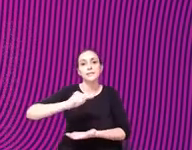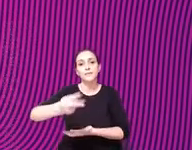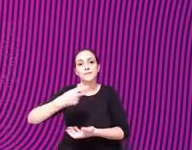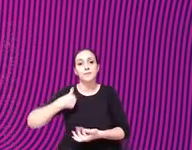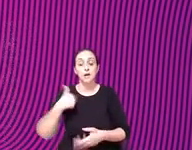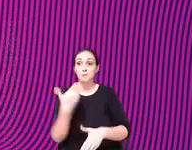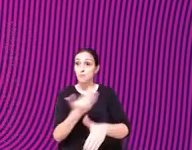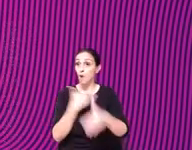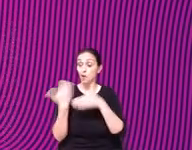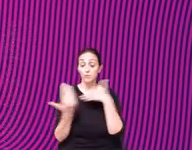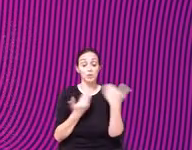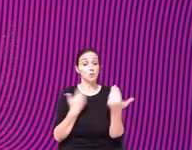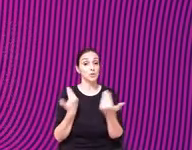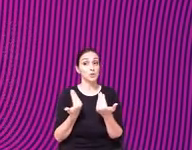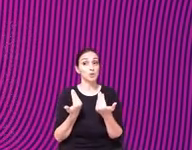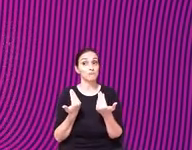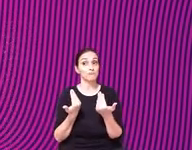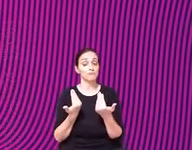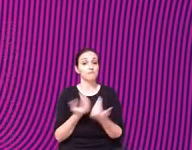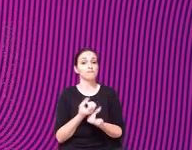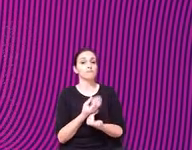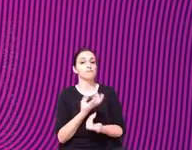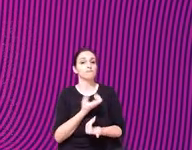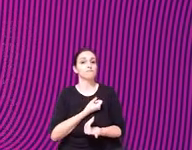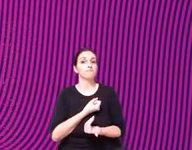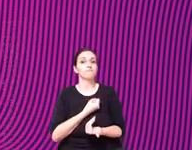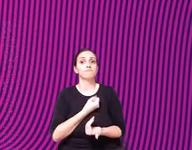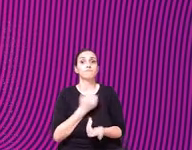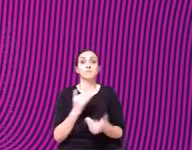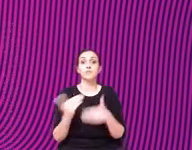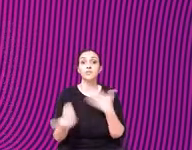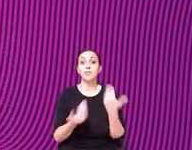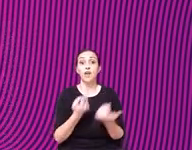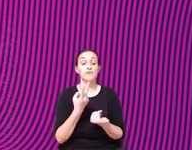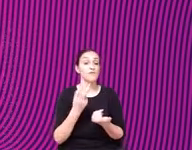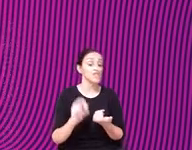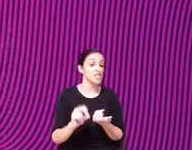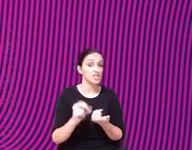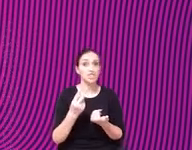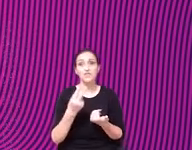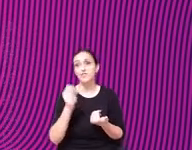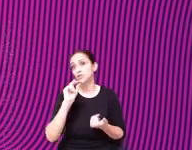morrem um número muito grande, 20 mil, 20 e poucos mil por ano.